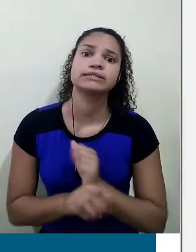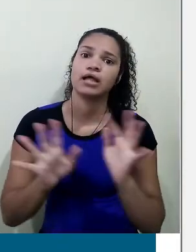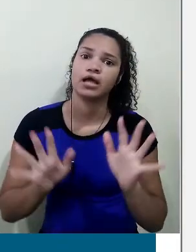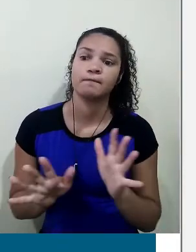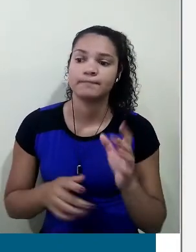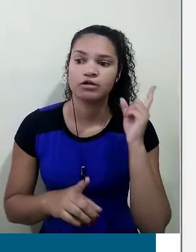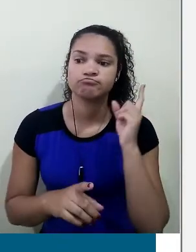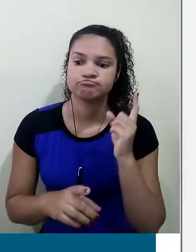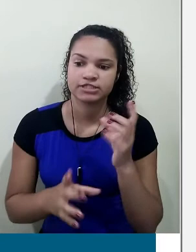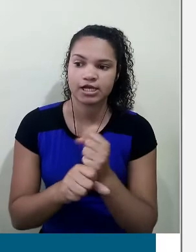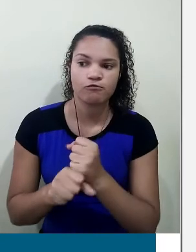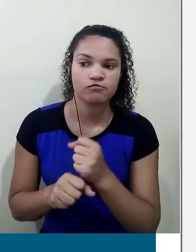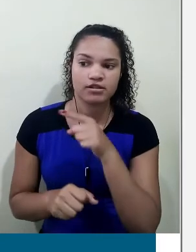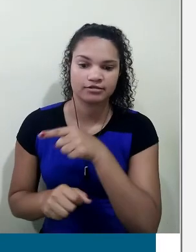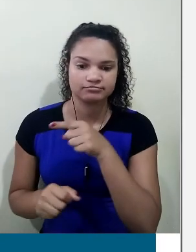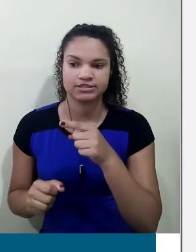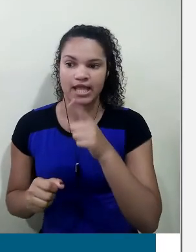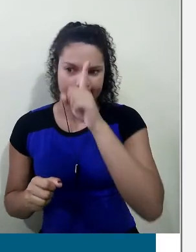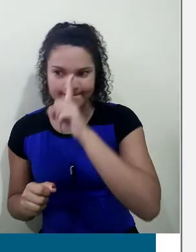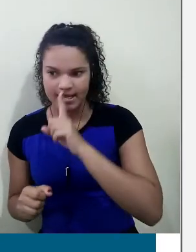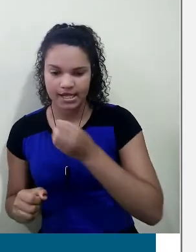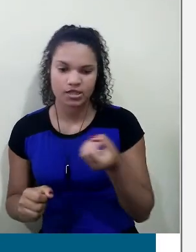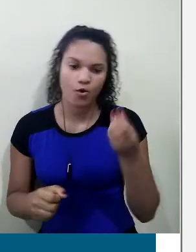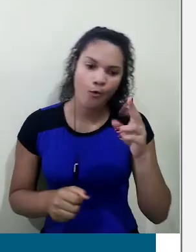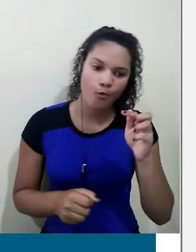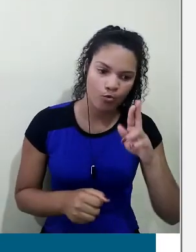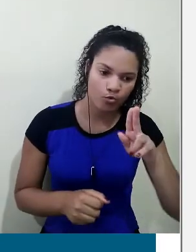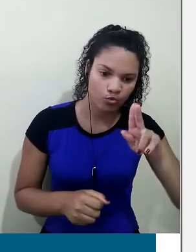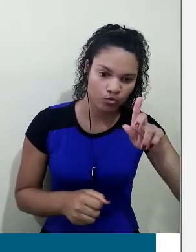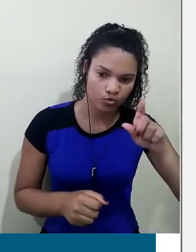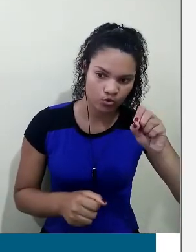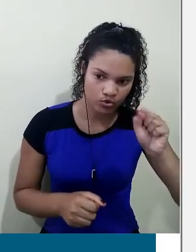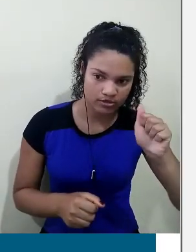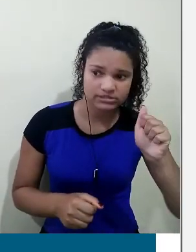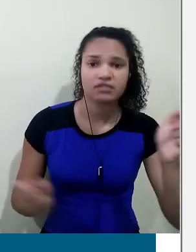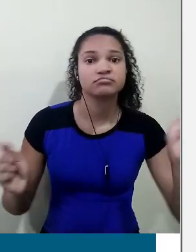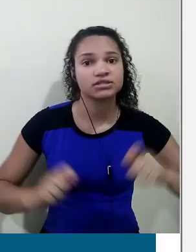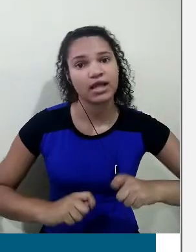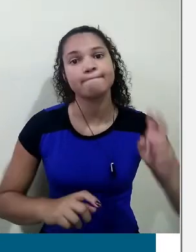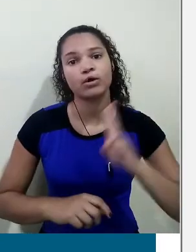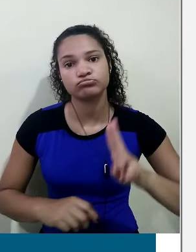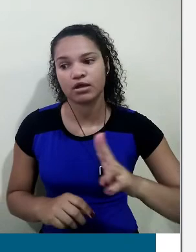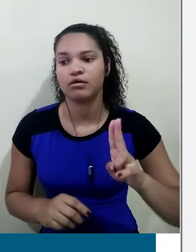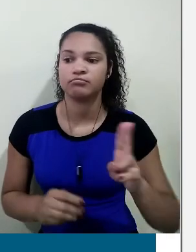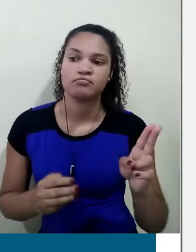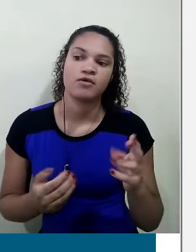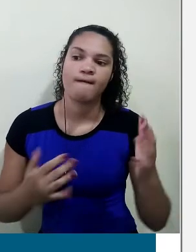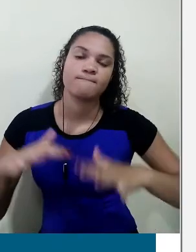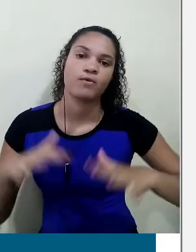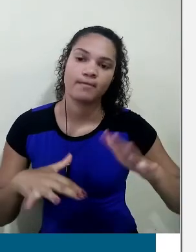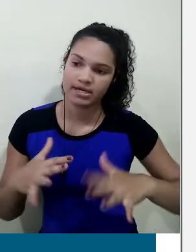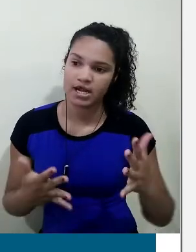essa probabilidade de nascerem indivíduos de sementes amarelas ou de sementes rugosas nesse cruzamento, nós podemos usar apenas o recurso da